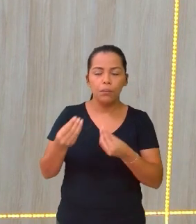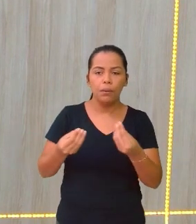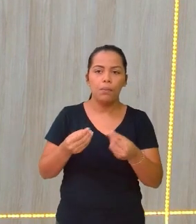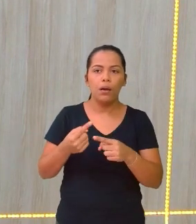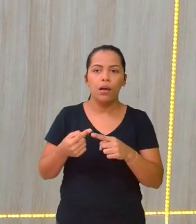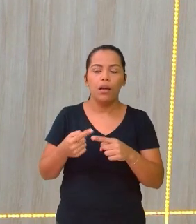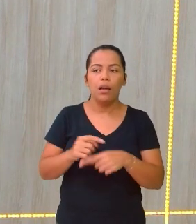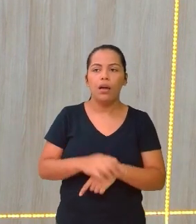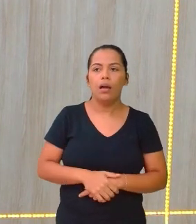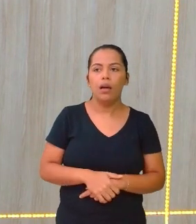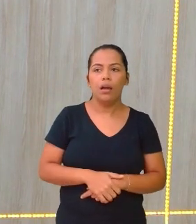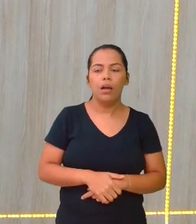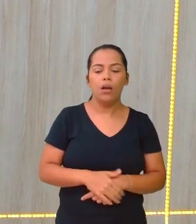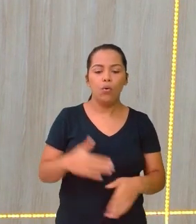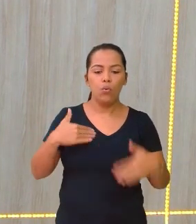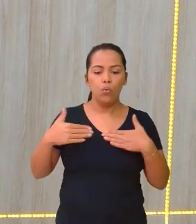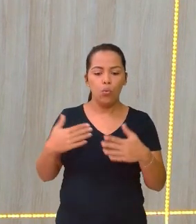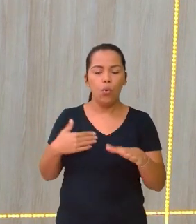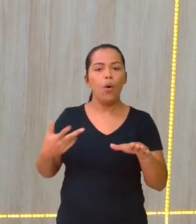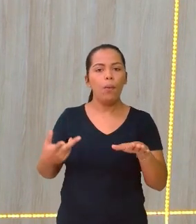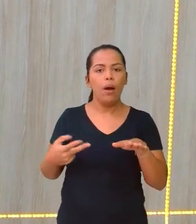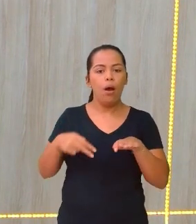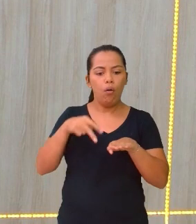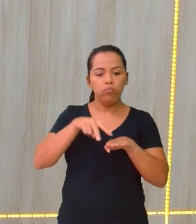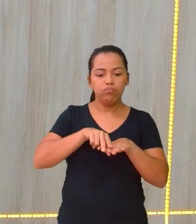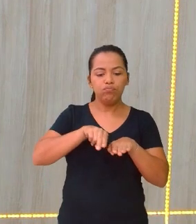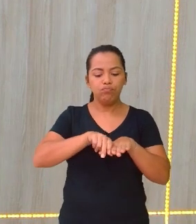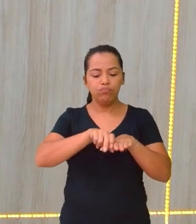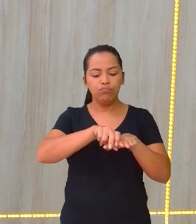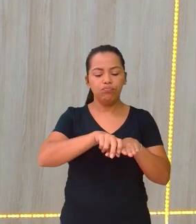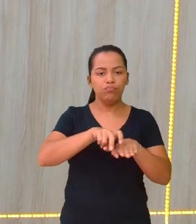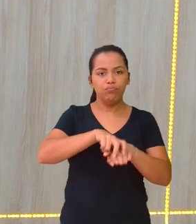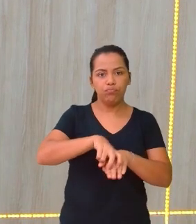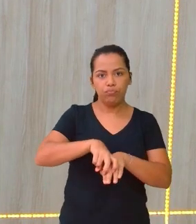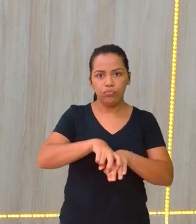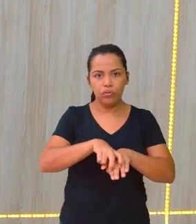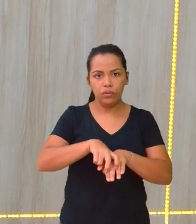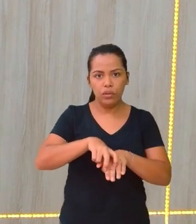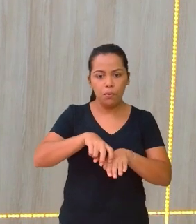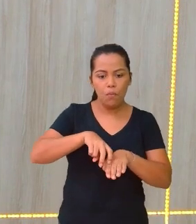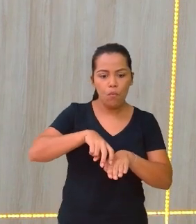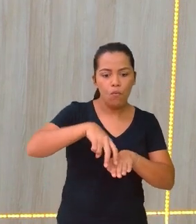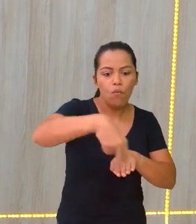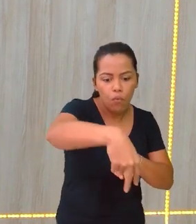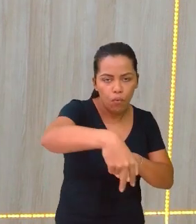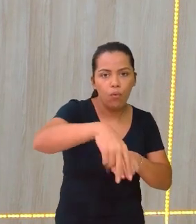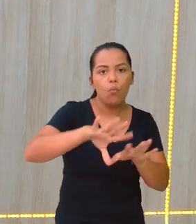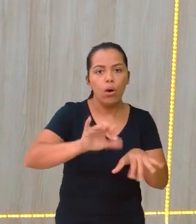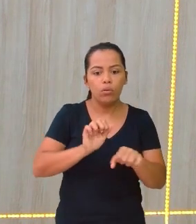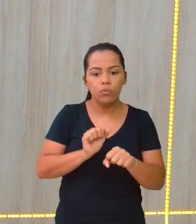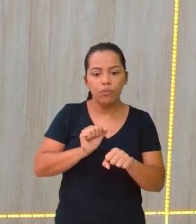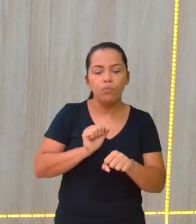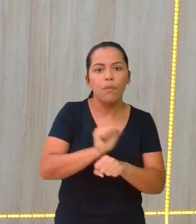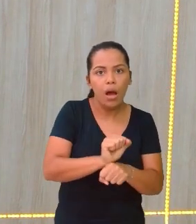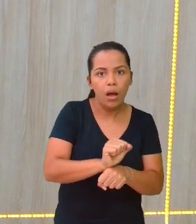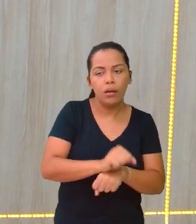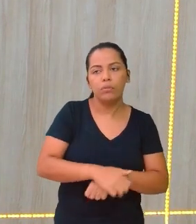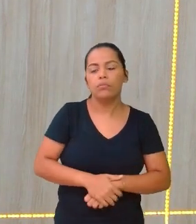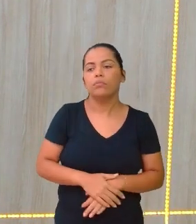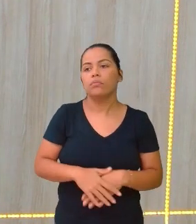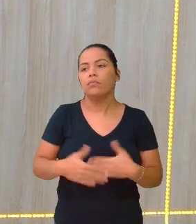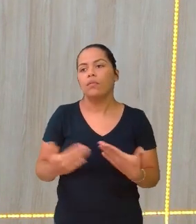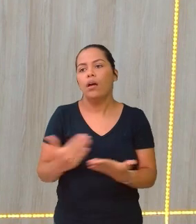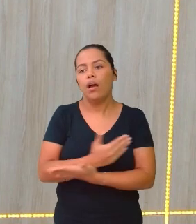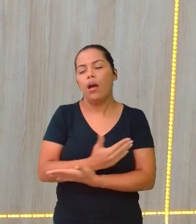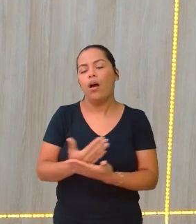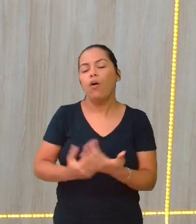para frente. Isso aí, gente, é um caso muito sério na questão aí de acidente. Por isso, né? Que a gente sabe que alguns carros, os carros